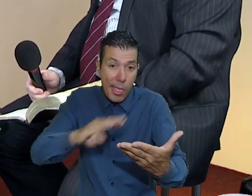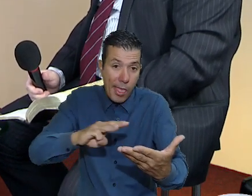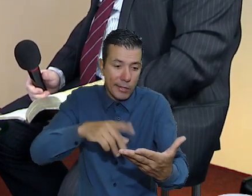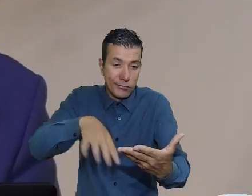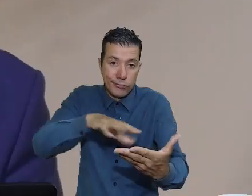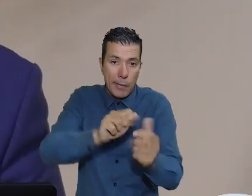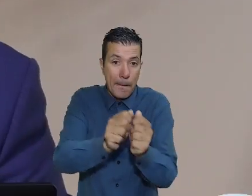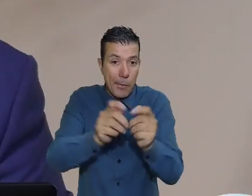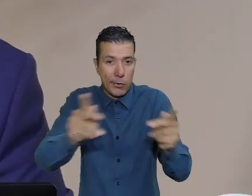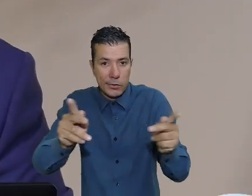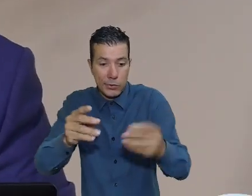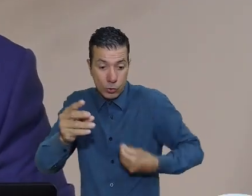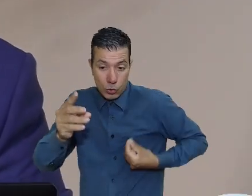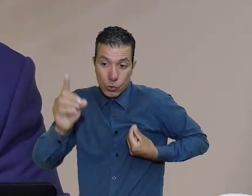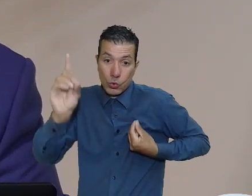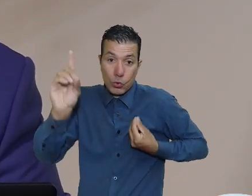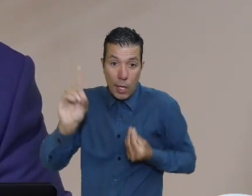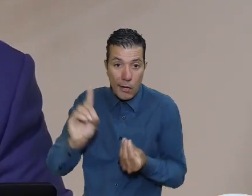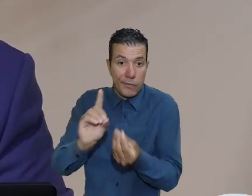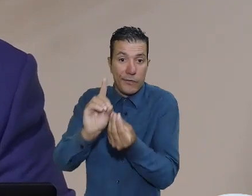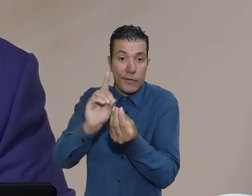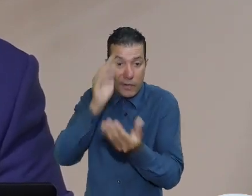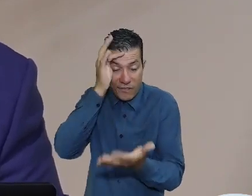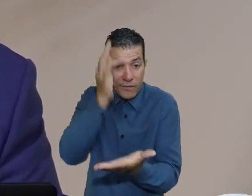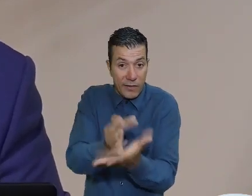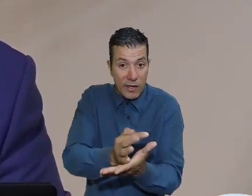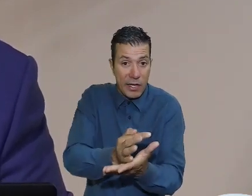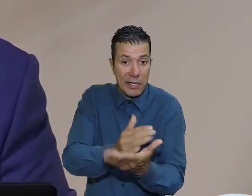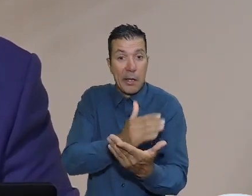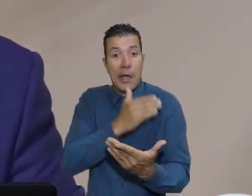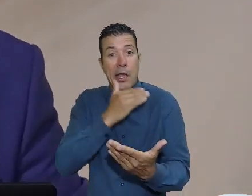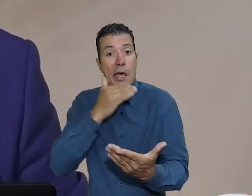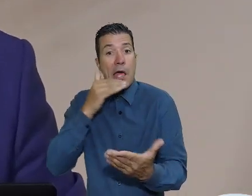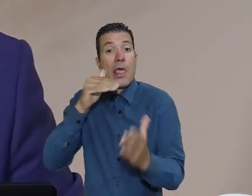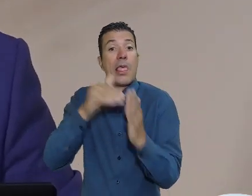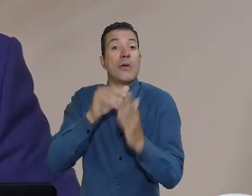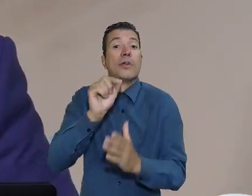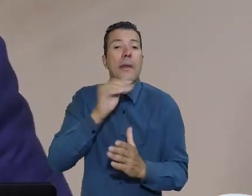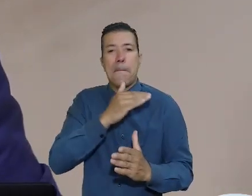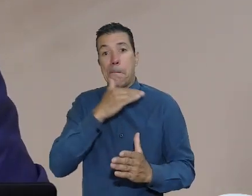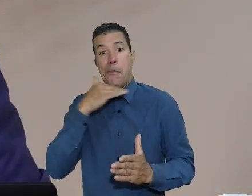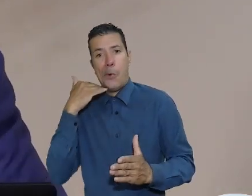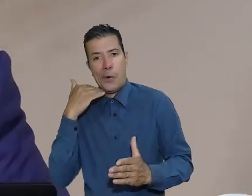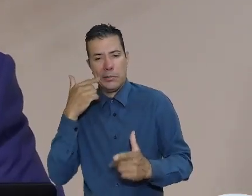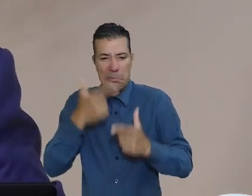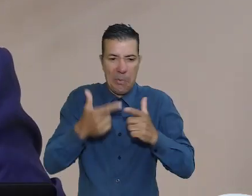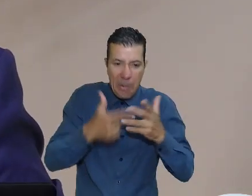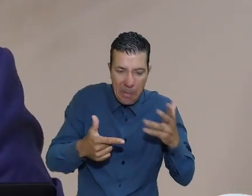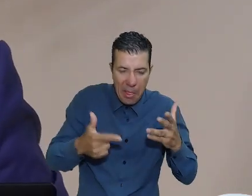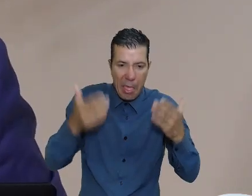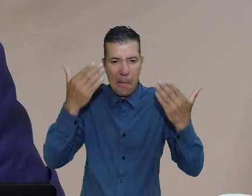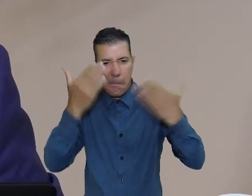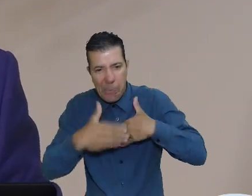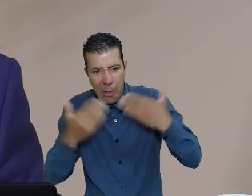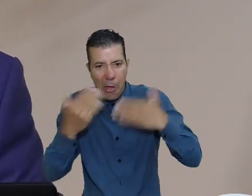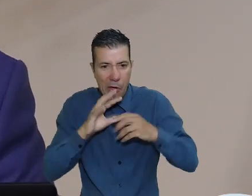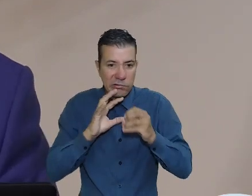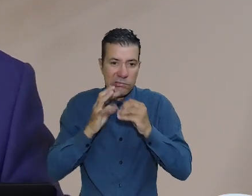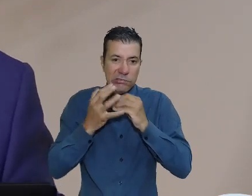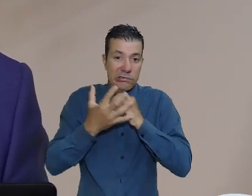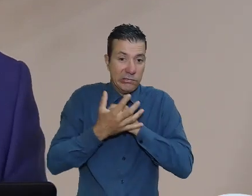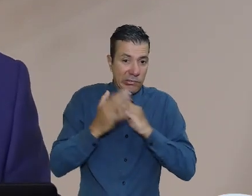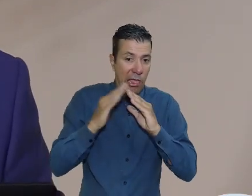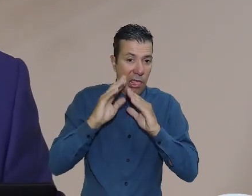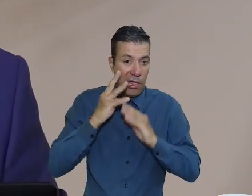Apocalipse, entregaram suas vidas e permaneceram fiéis até a morte. Mesmo diante das provações, as quarentenas que a vida